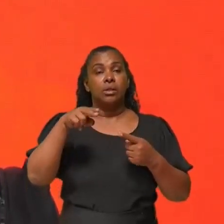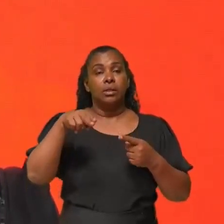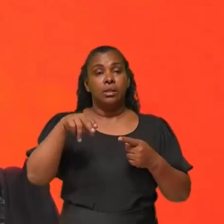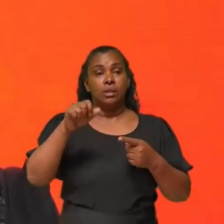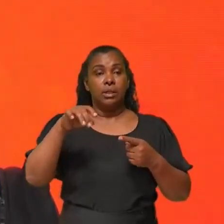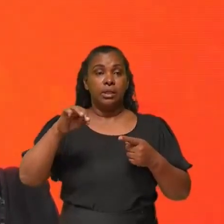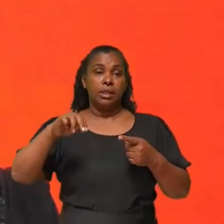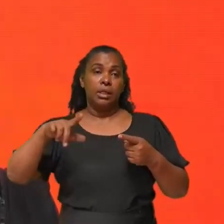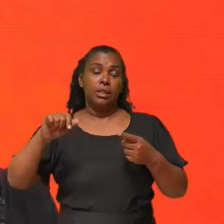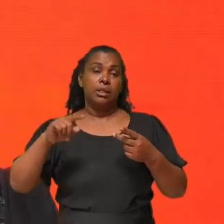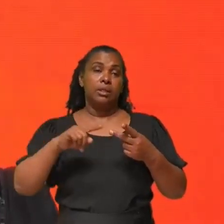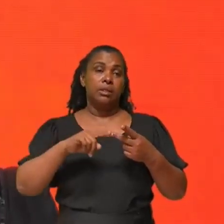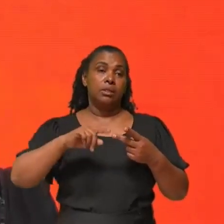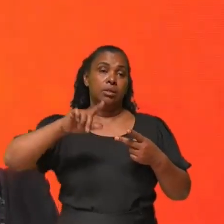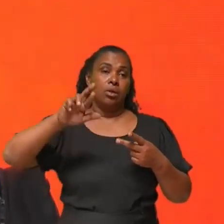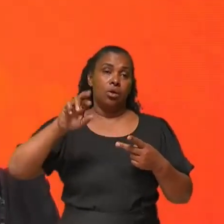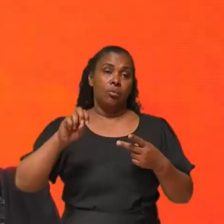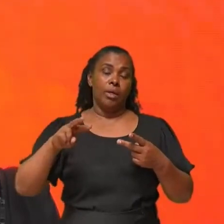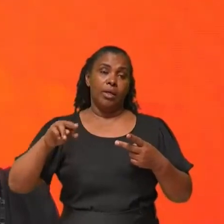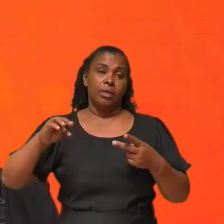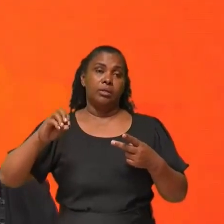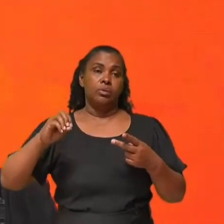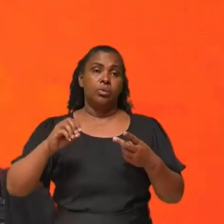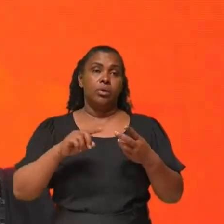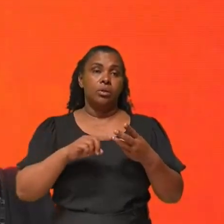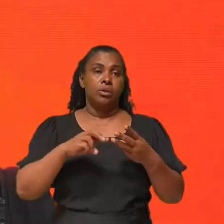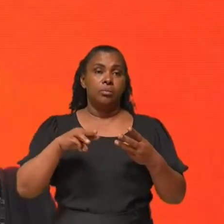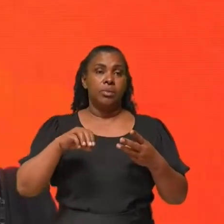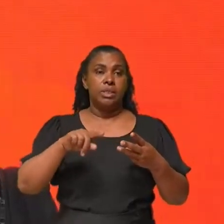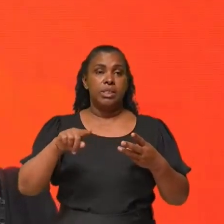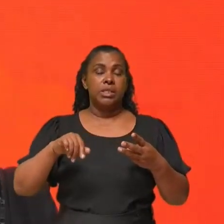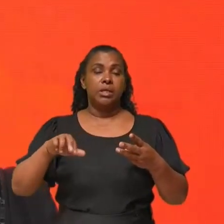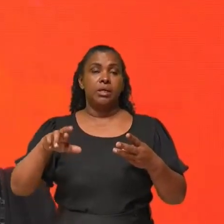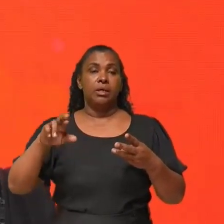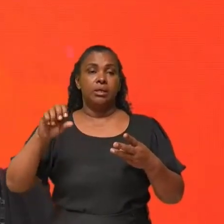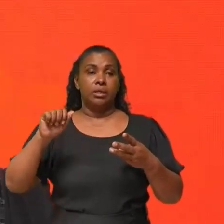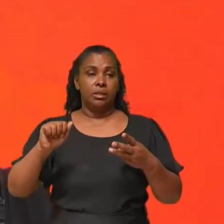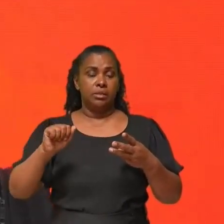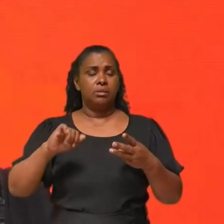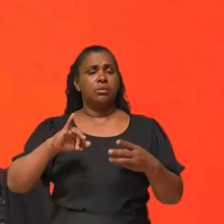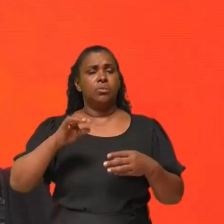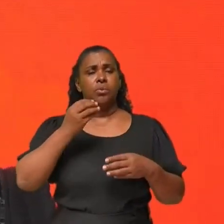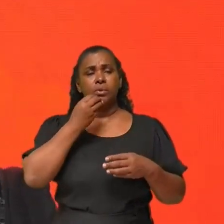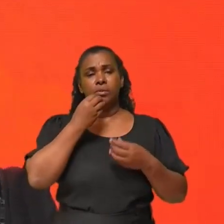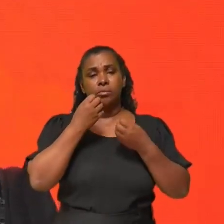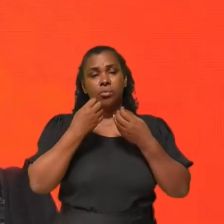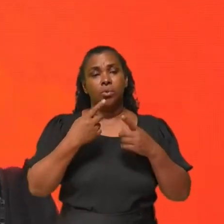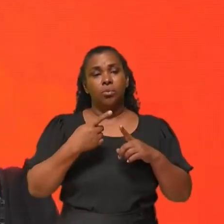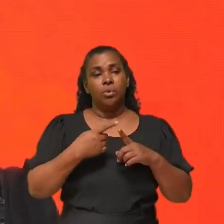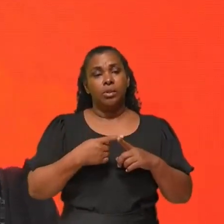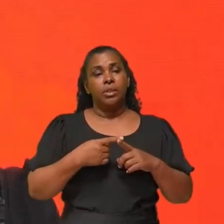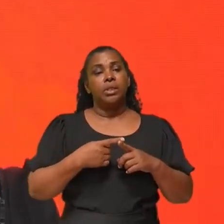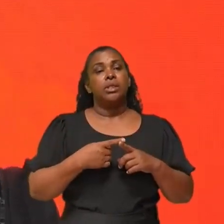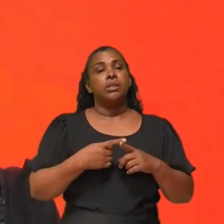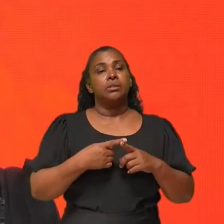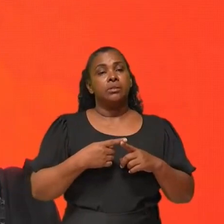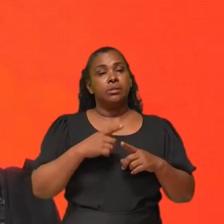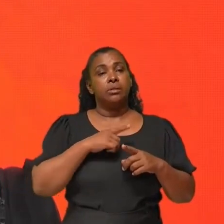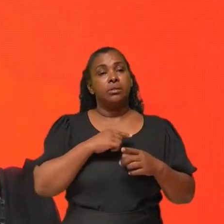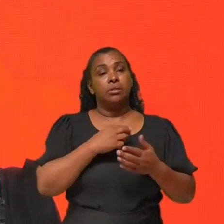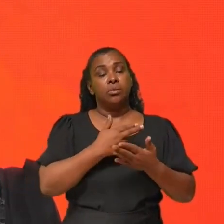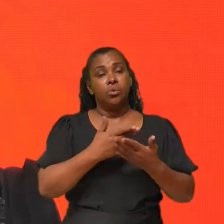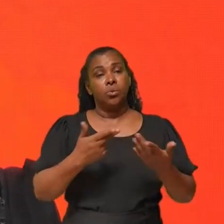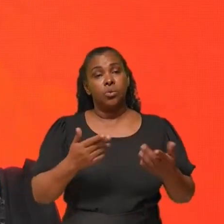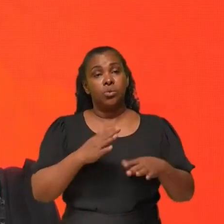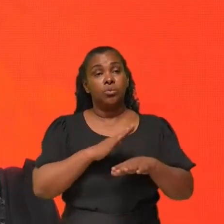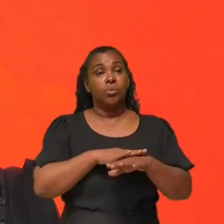da Executiva Nacional. Acho muito oportuna essa discussão, porque se tem algo que, todo momento, especialmente nos momentos de crise,